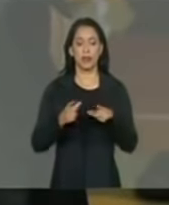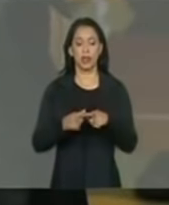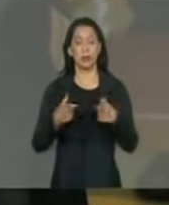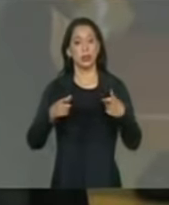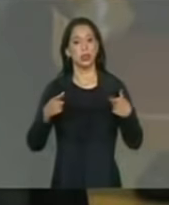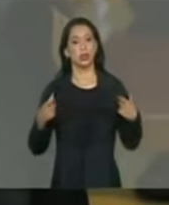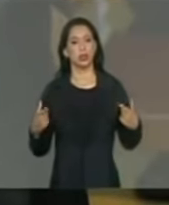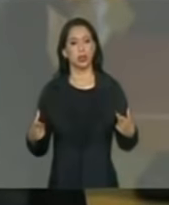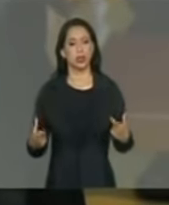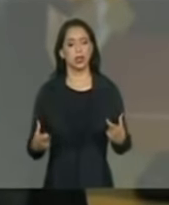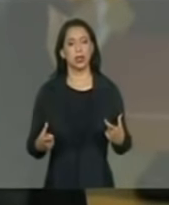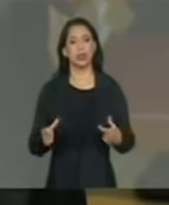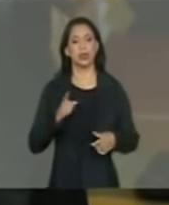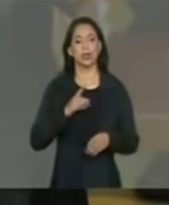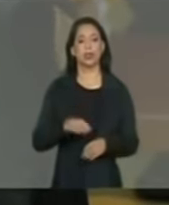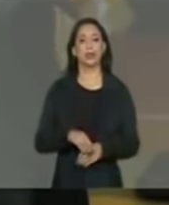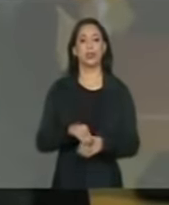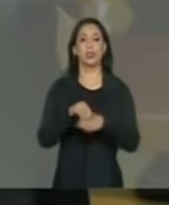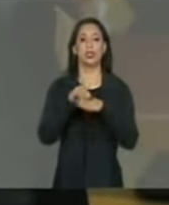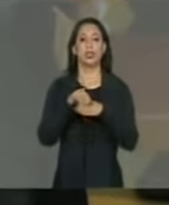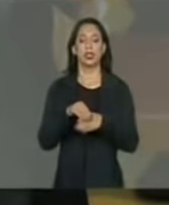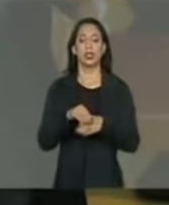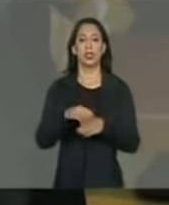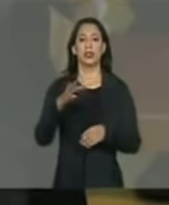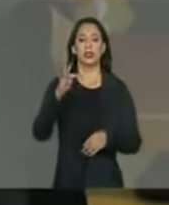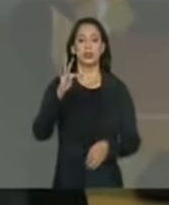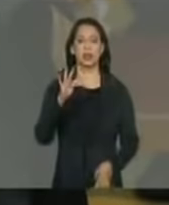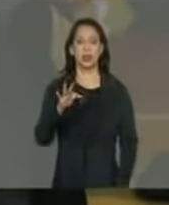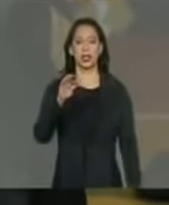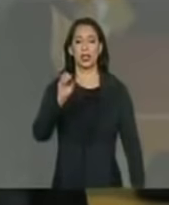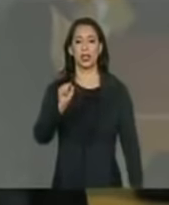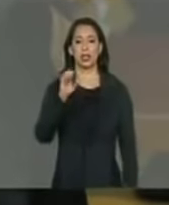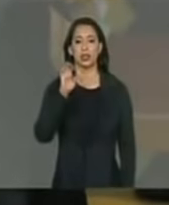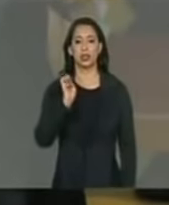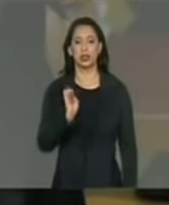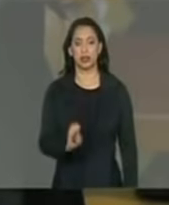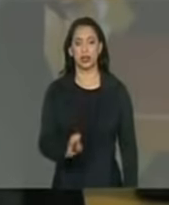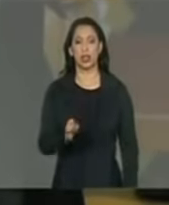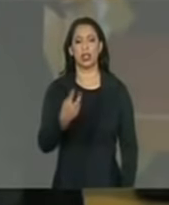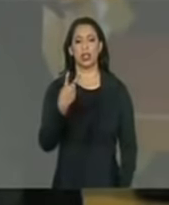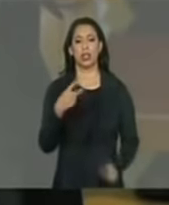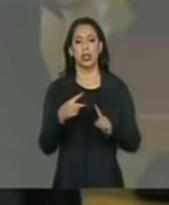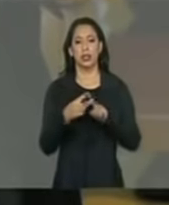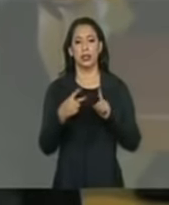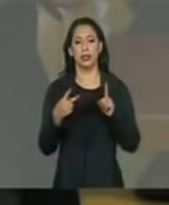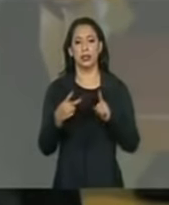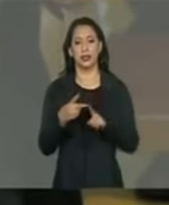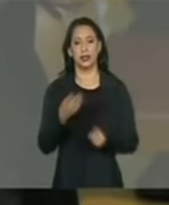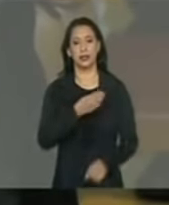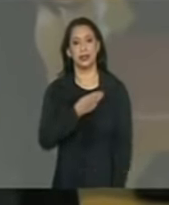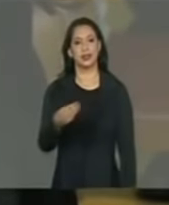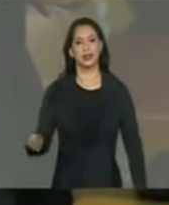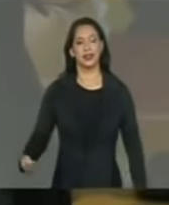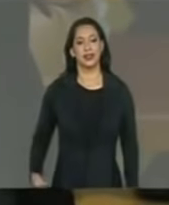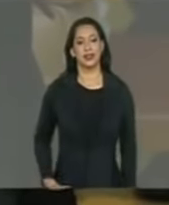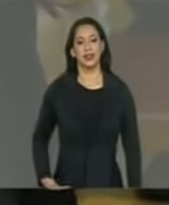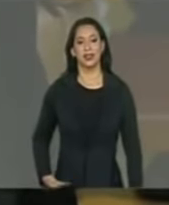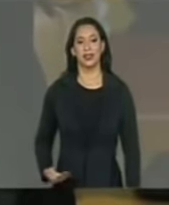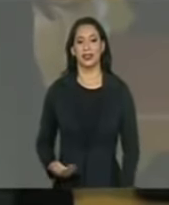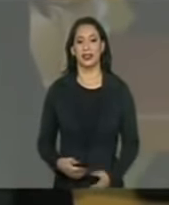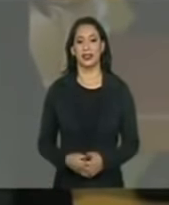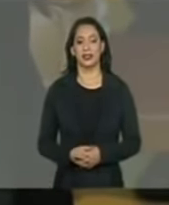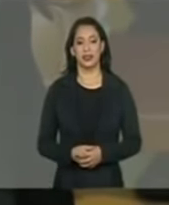foi liderado no egrégio tse por dois eminentes hinos e saudosos ministro desta corte suprema